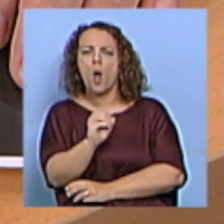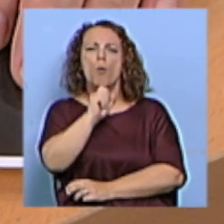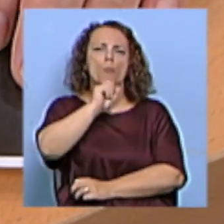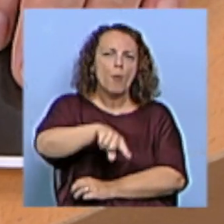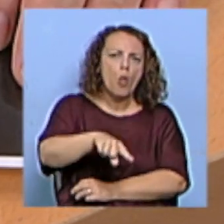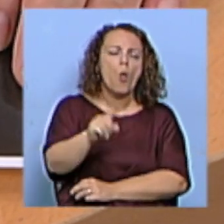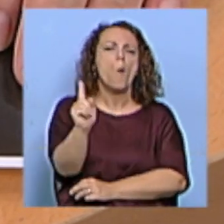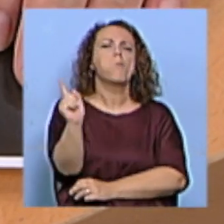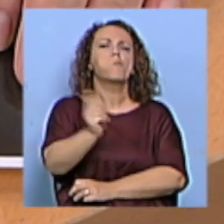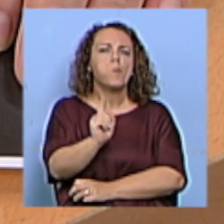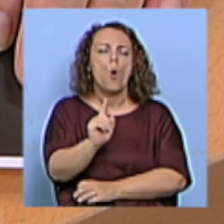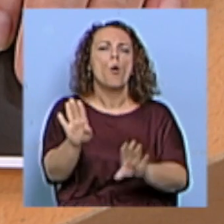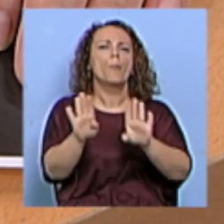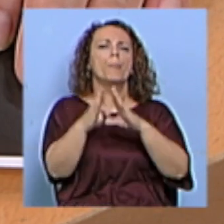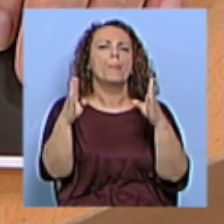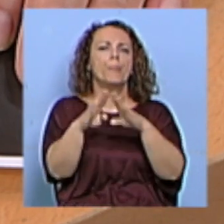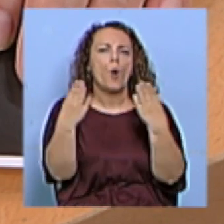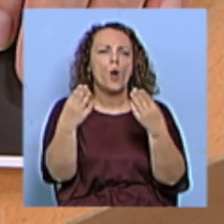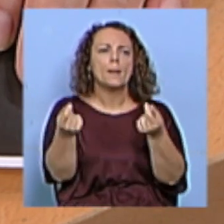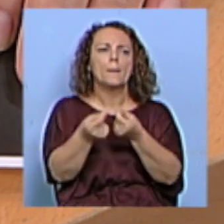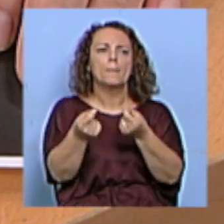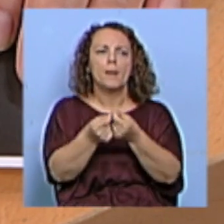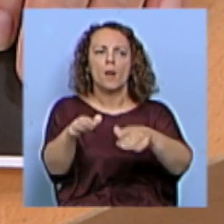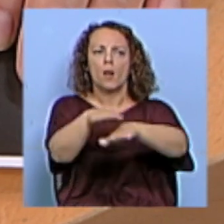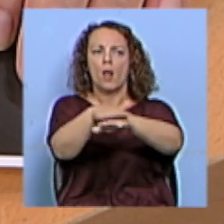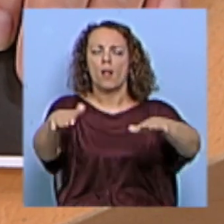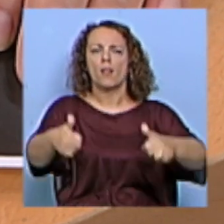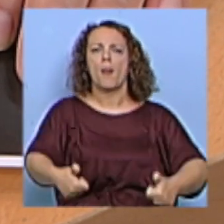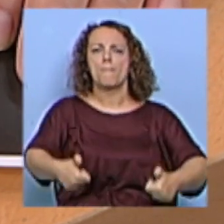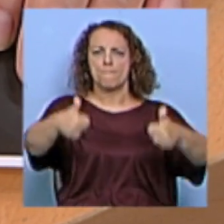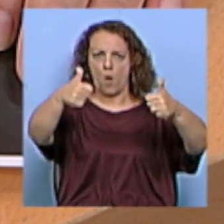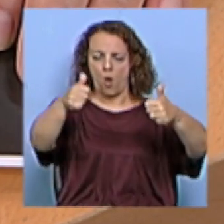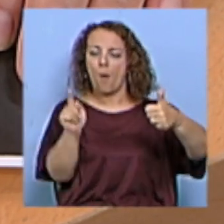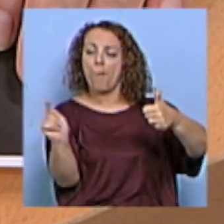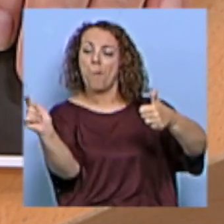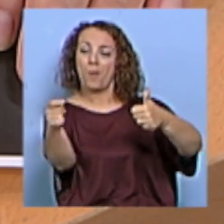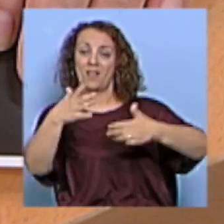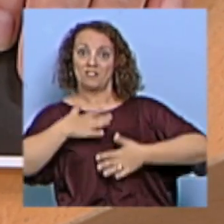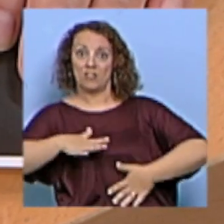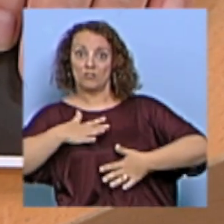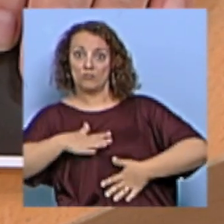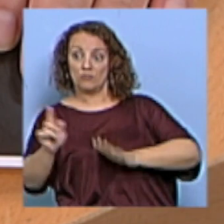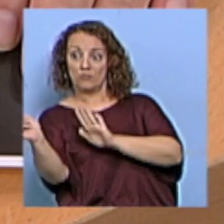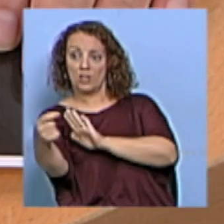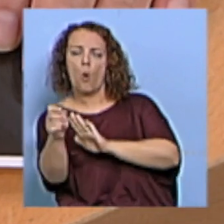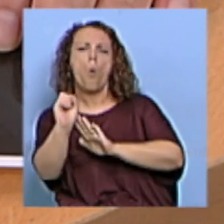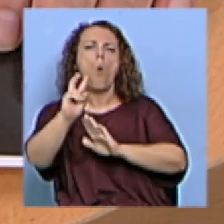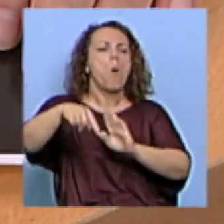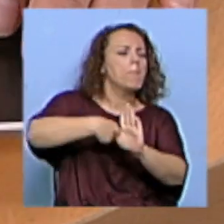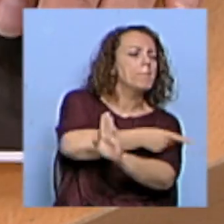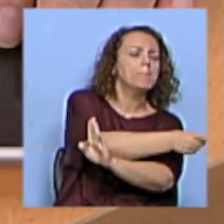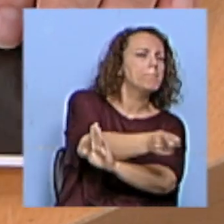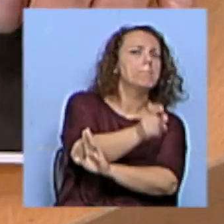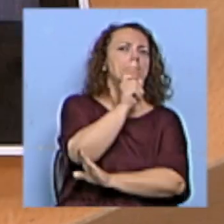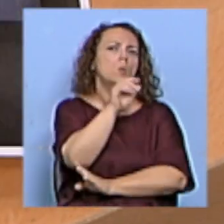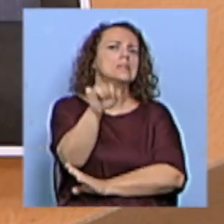de portas junto ao altar-mor, quer seja uma sacristia ou numa outra qualquer dependência.